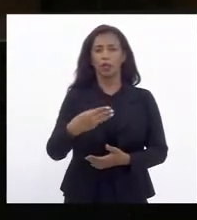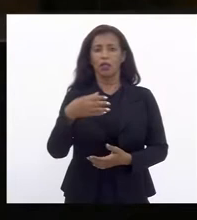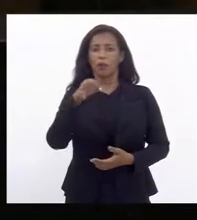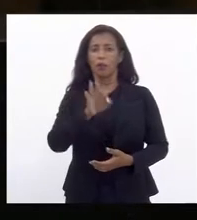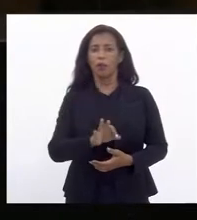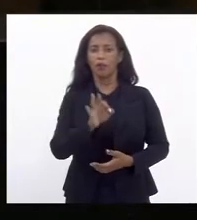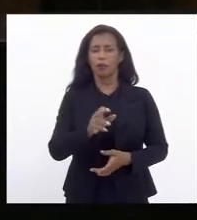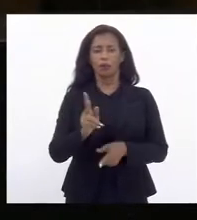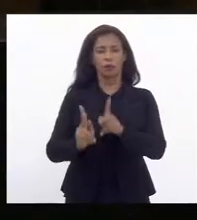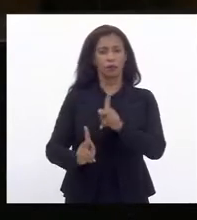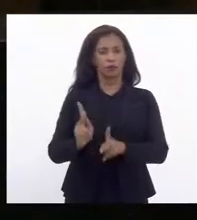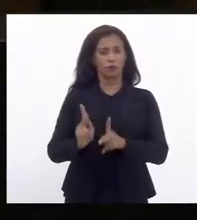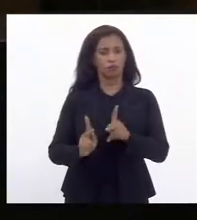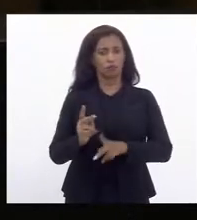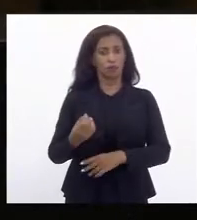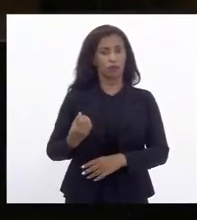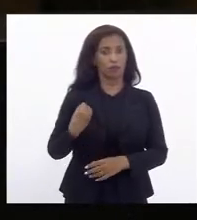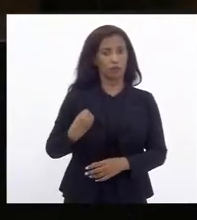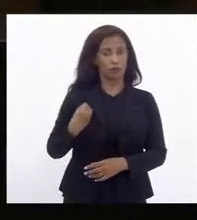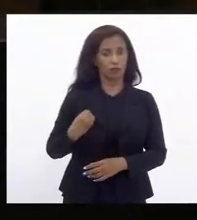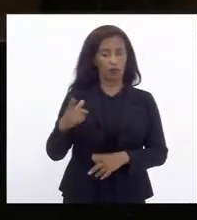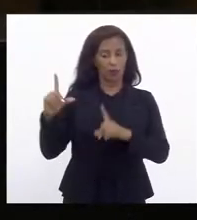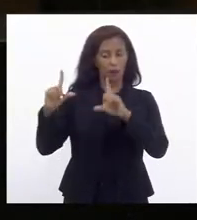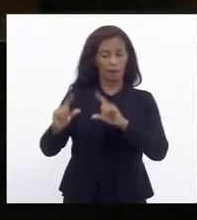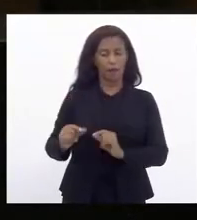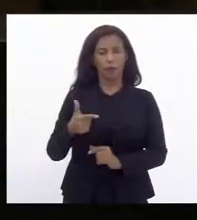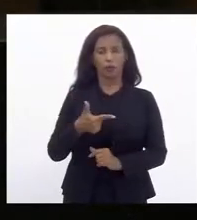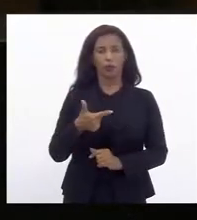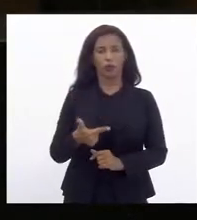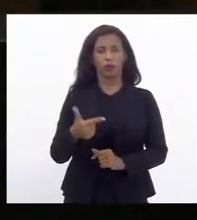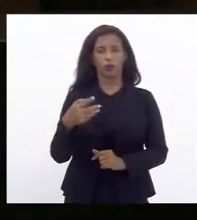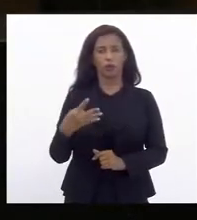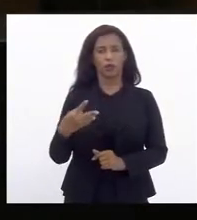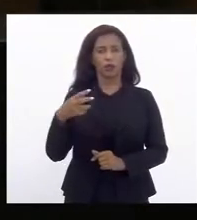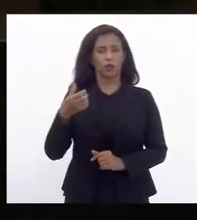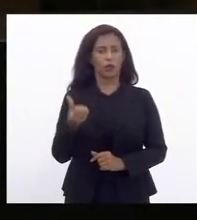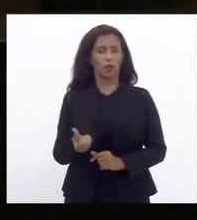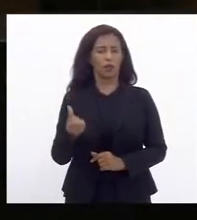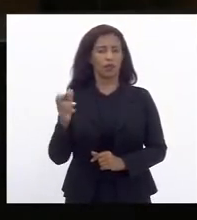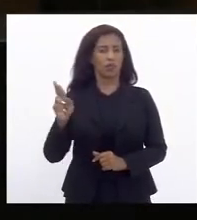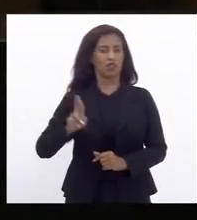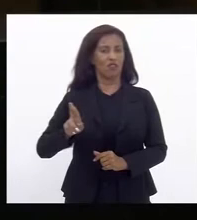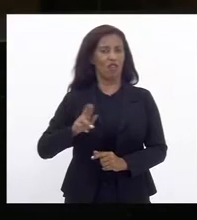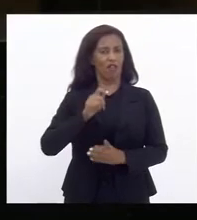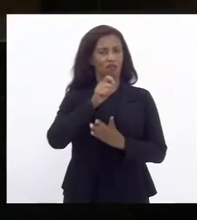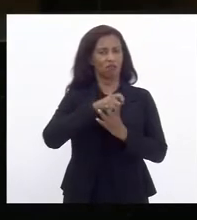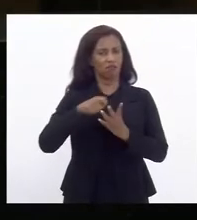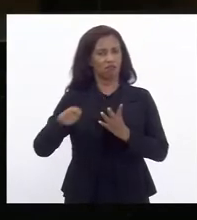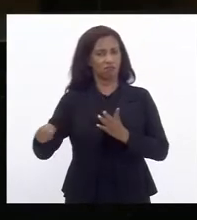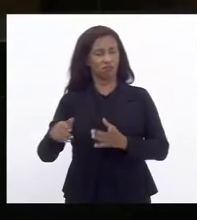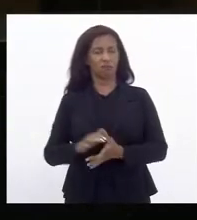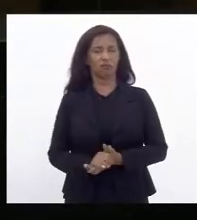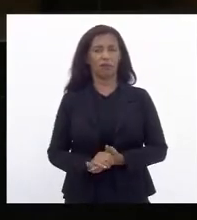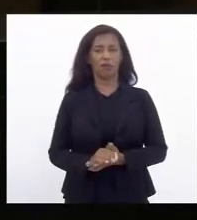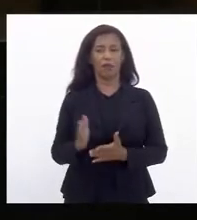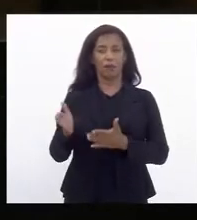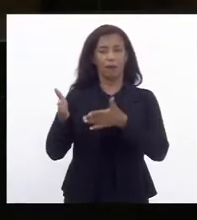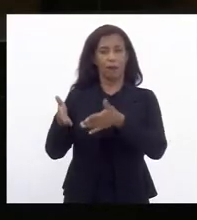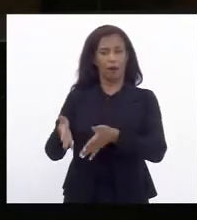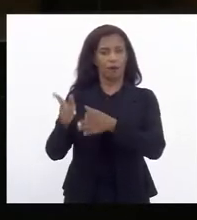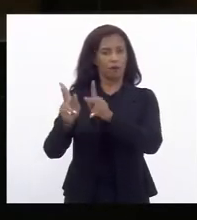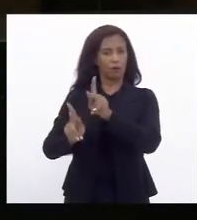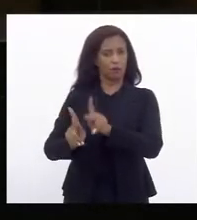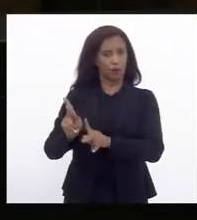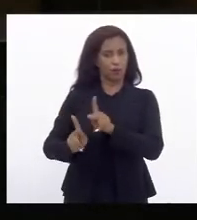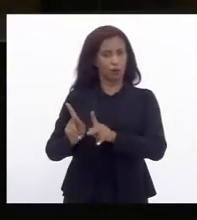13% da população vive com menos de R$ 246 ao mês. Para essa